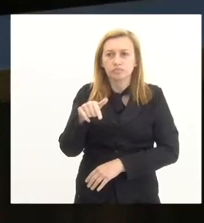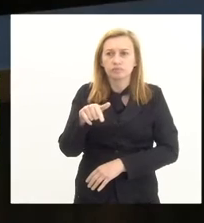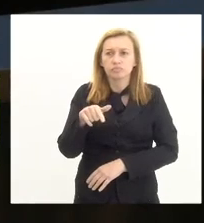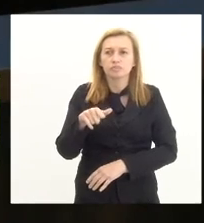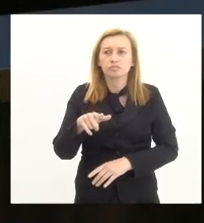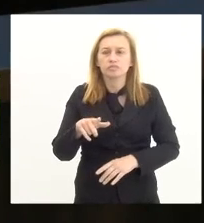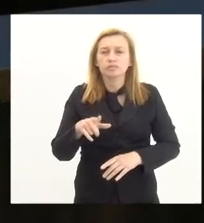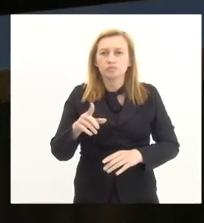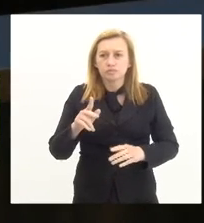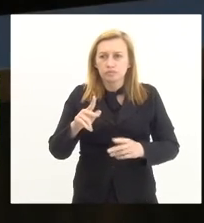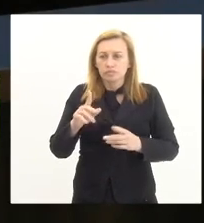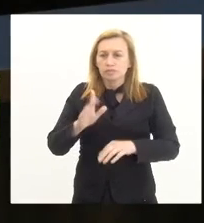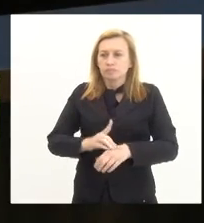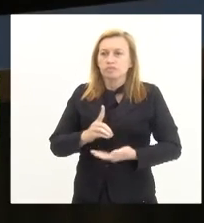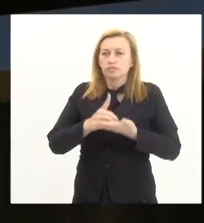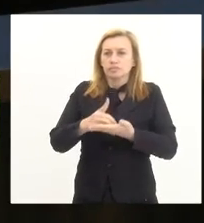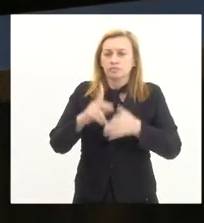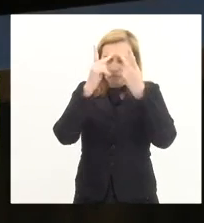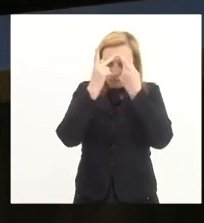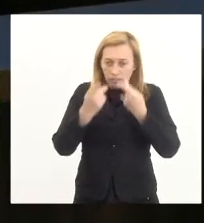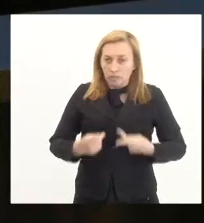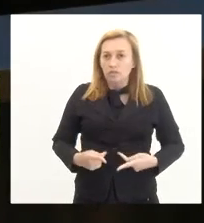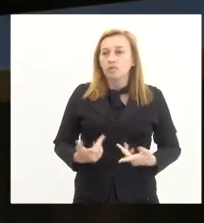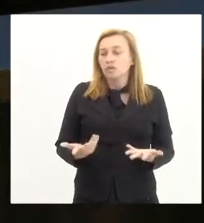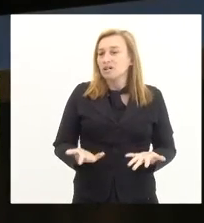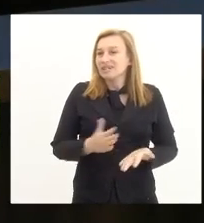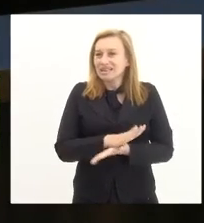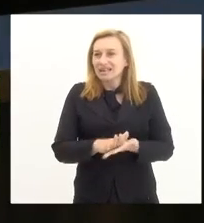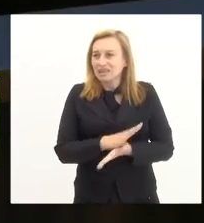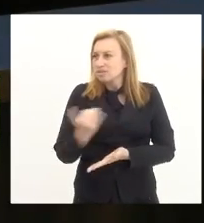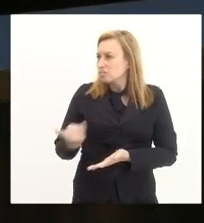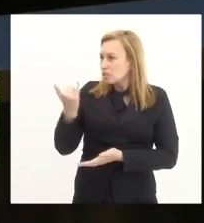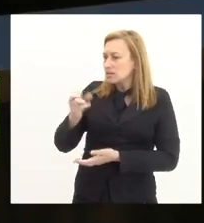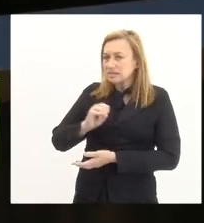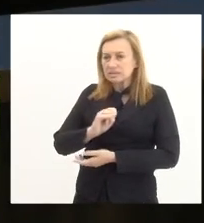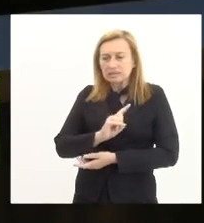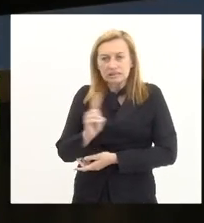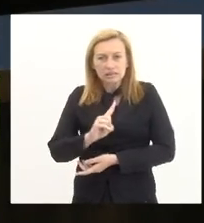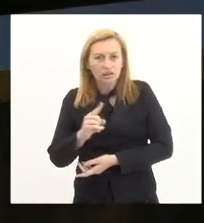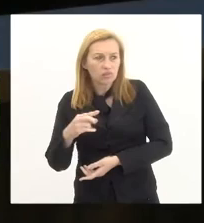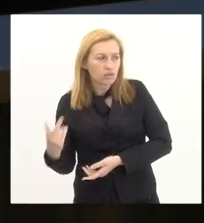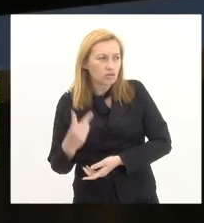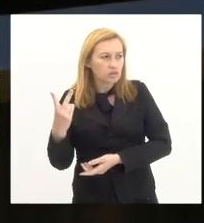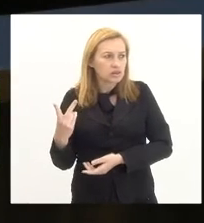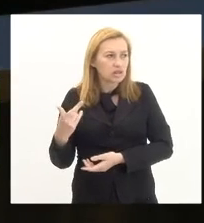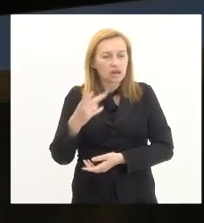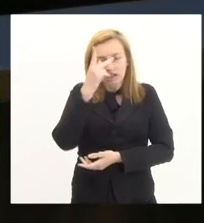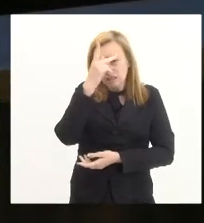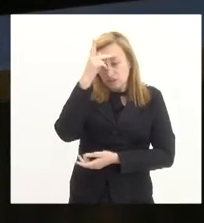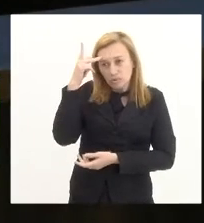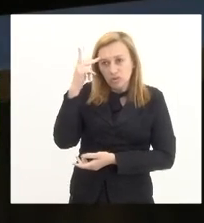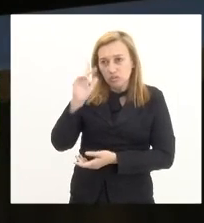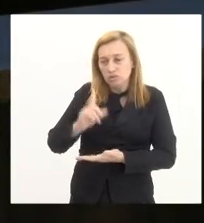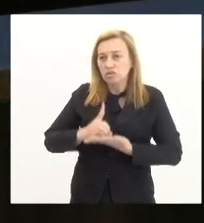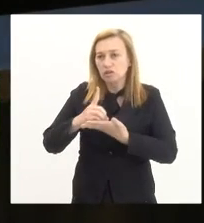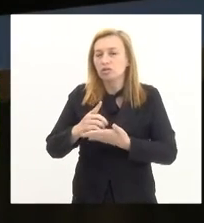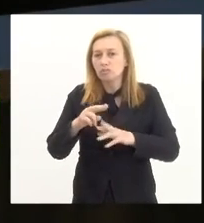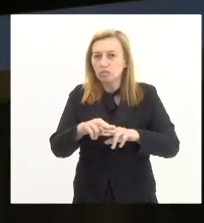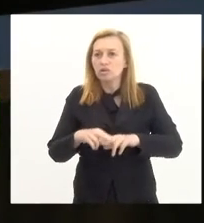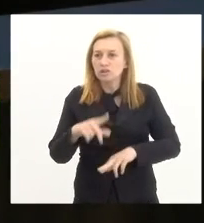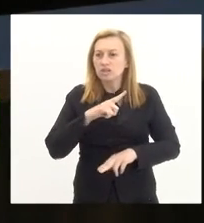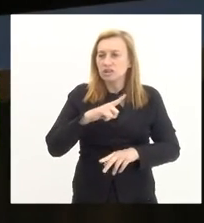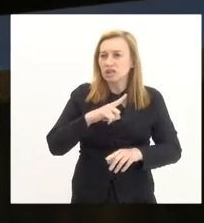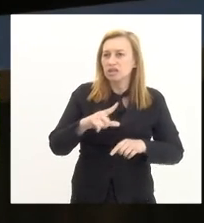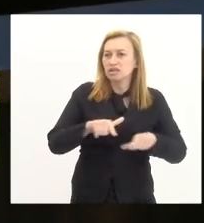dignidade da pessoa humana nada disso aqui em importa se a gente não preservar a sobrevivência das pessoas com dignidade parece que